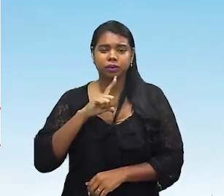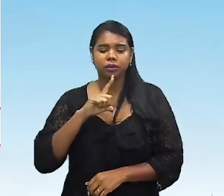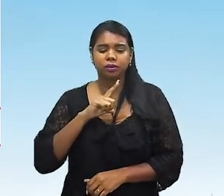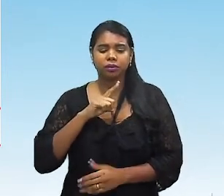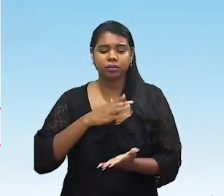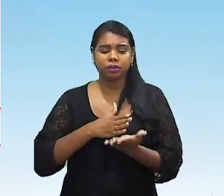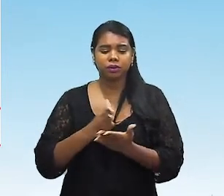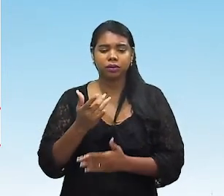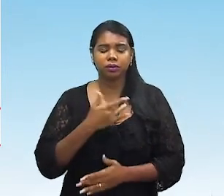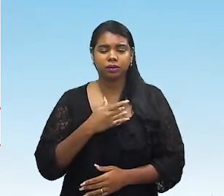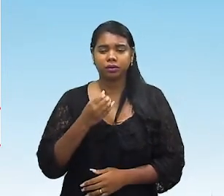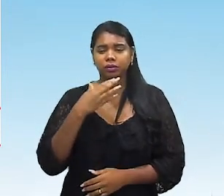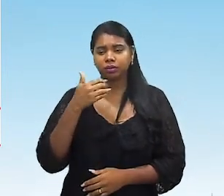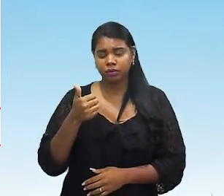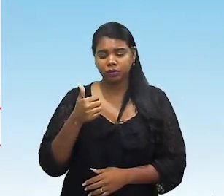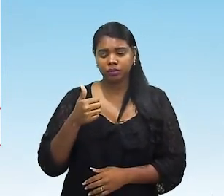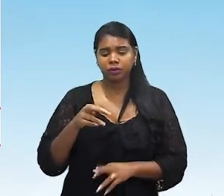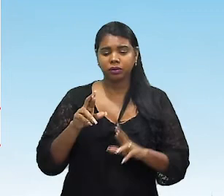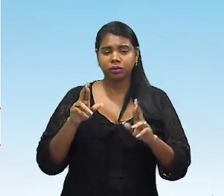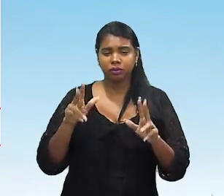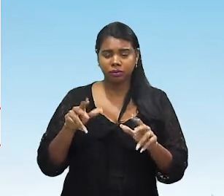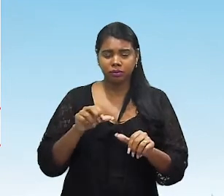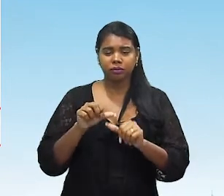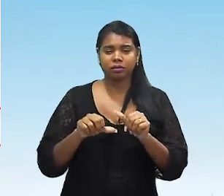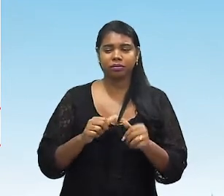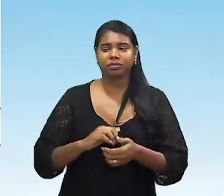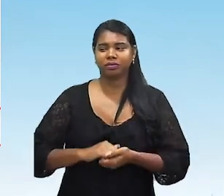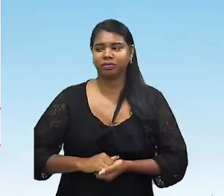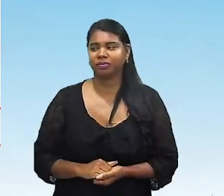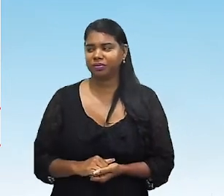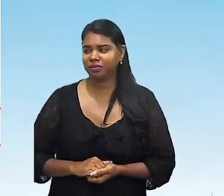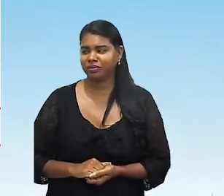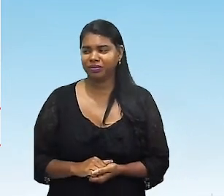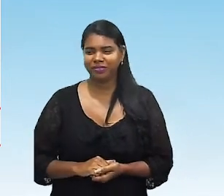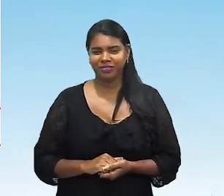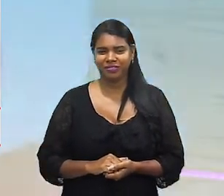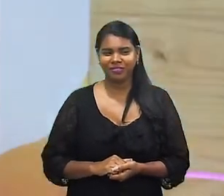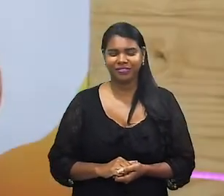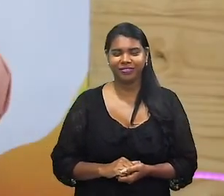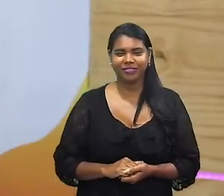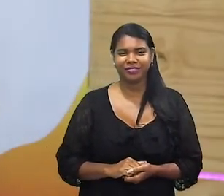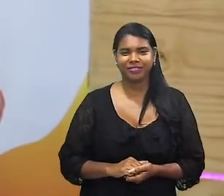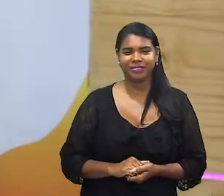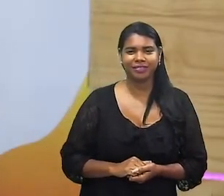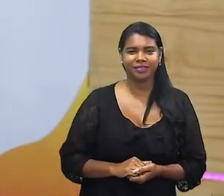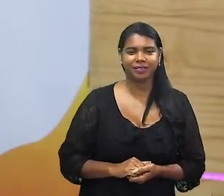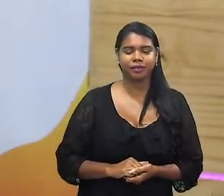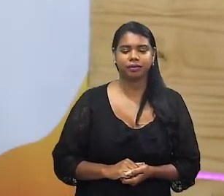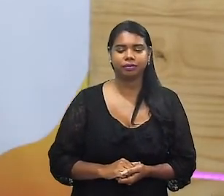para cá aqui, Robertão, está olhando para mim agora, estou enquadrada direitinho.